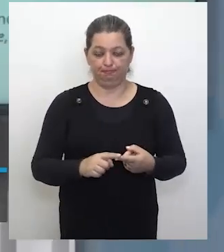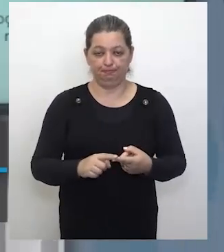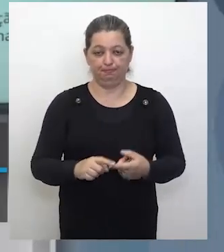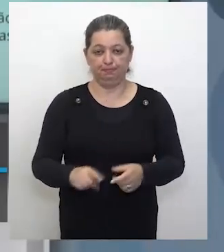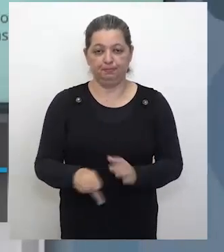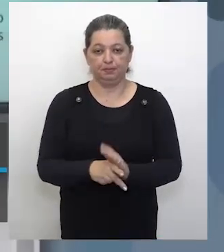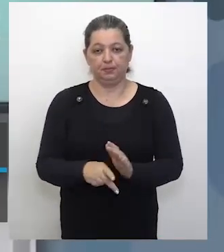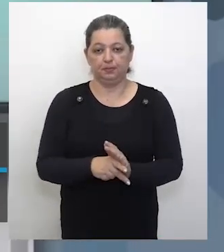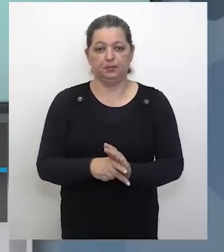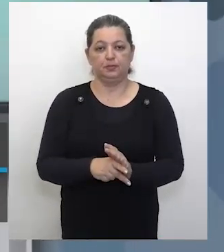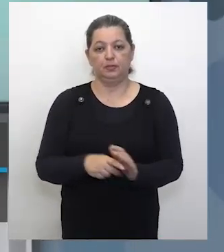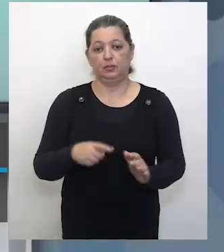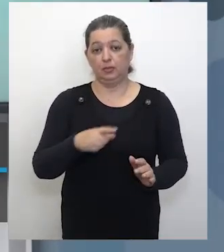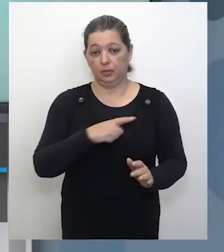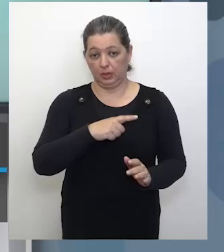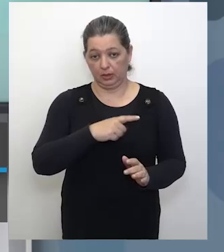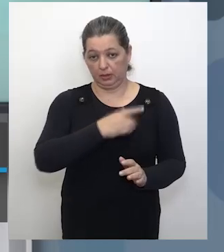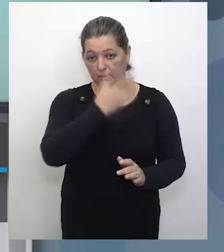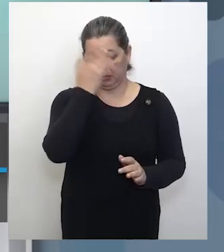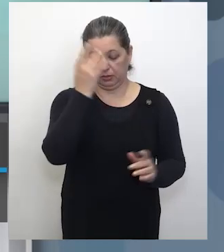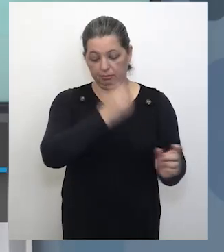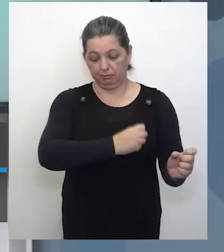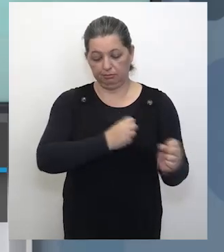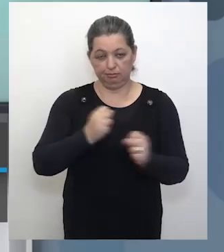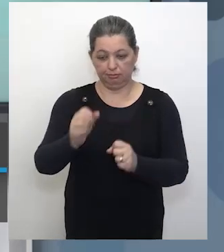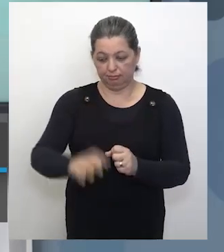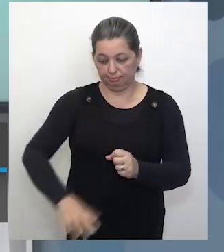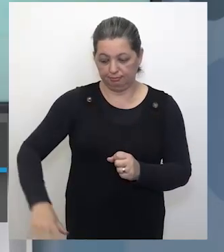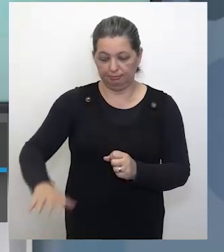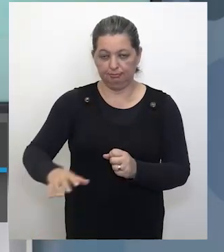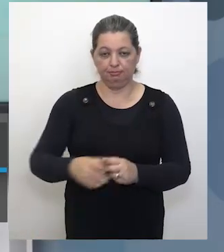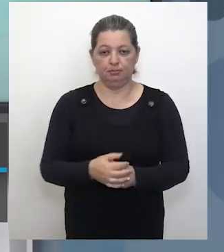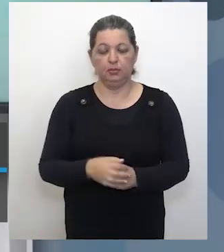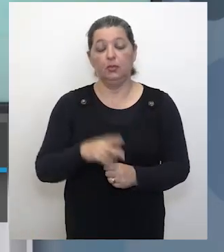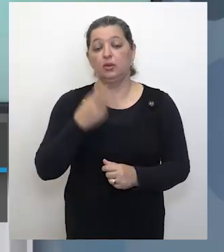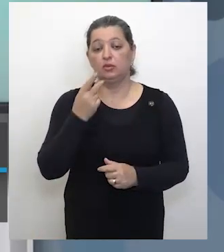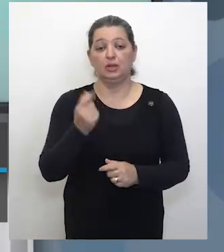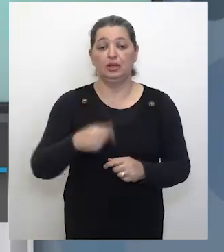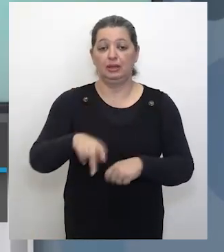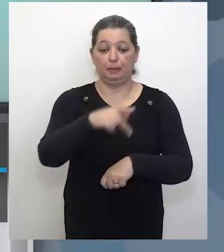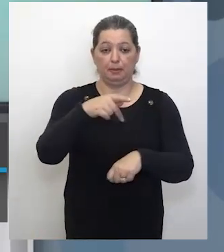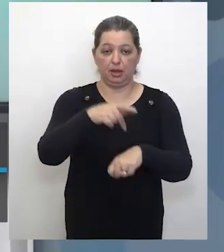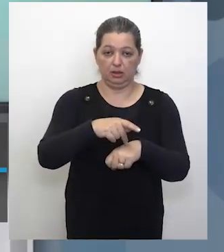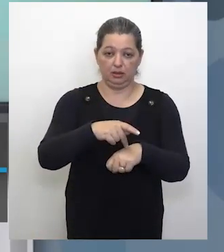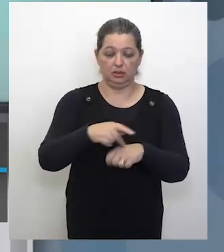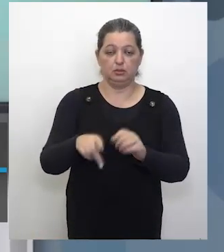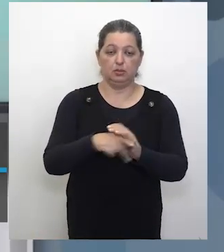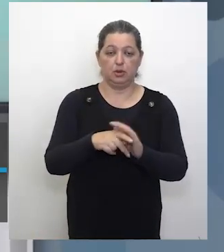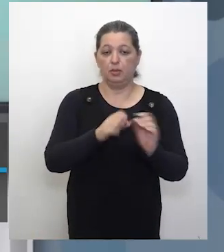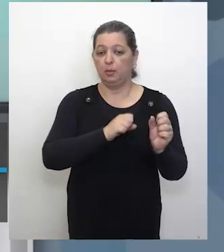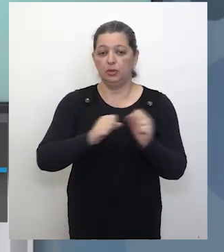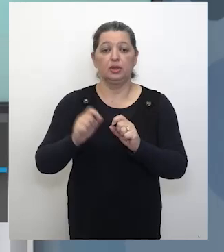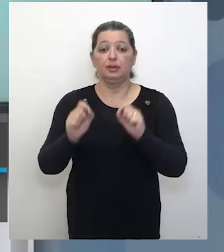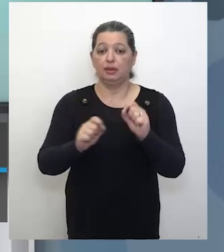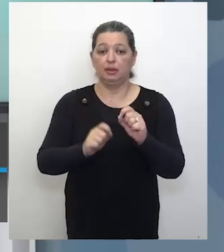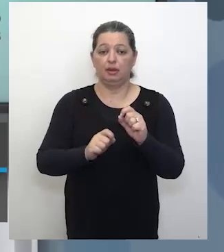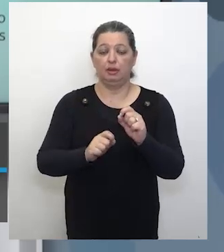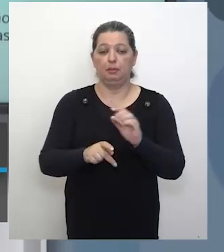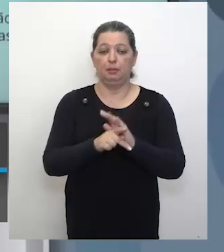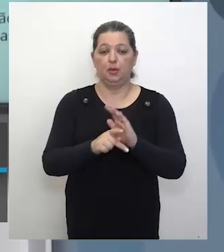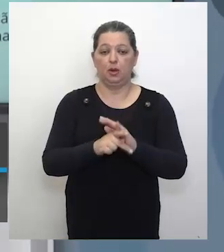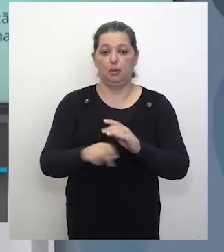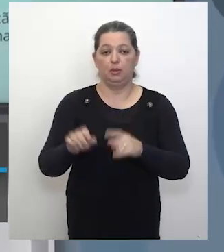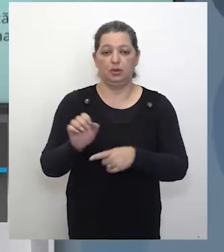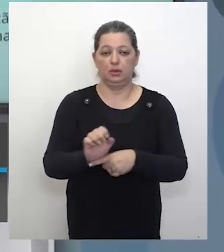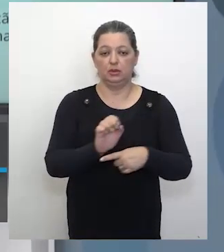território é sempre de alguém que tem poder sobre aquela área, tá? Quando a gente fala de um país, esse poder é o Estado, mas nas nossas pequenas relações